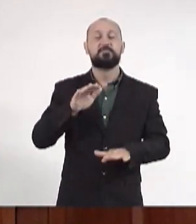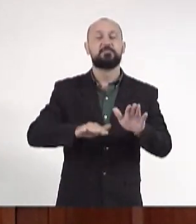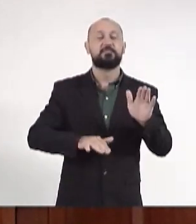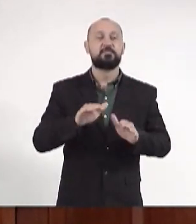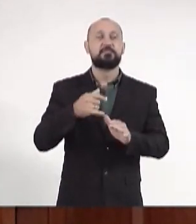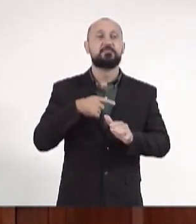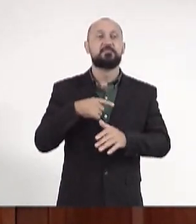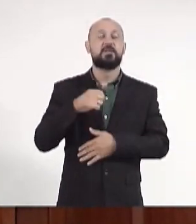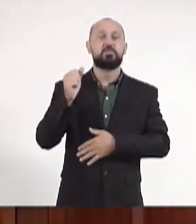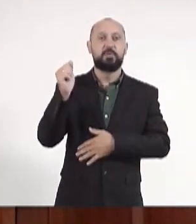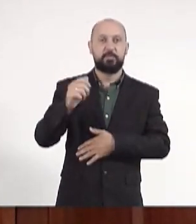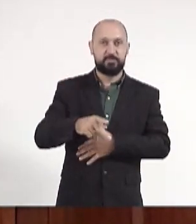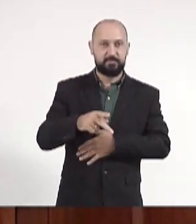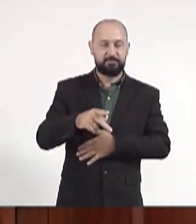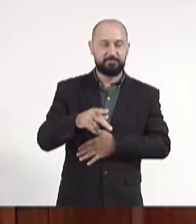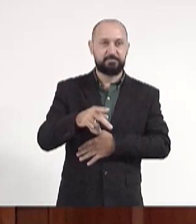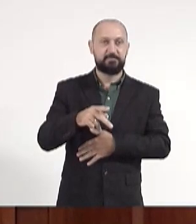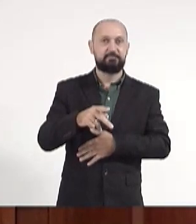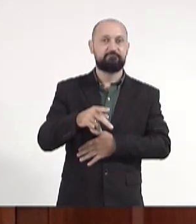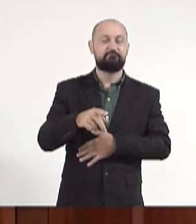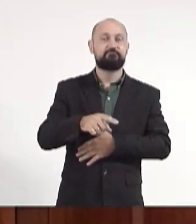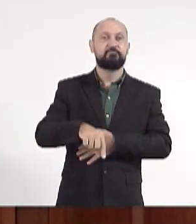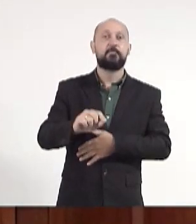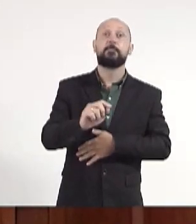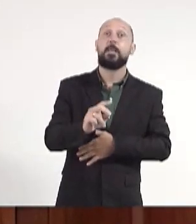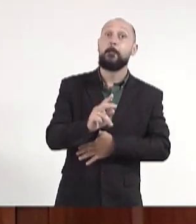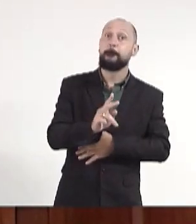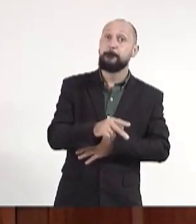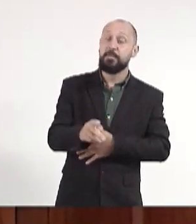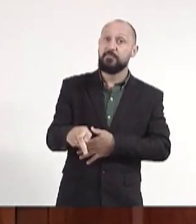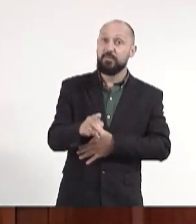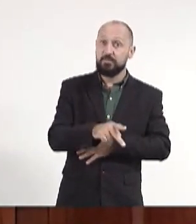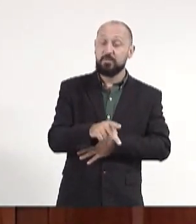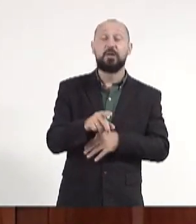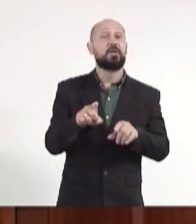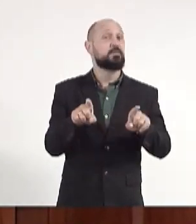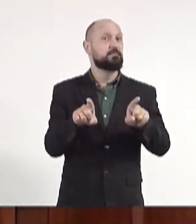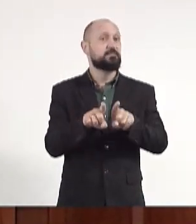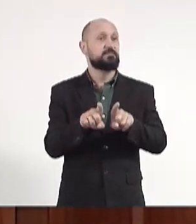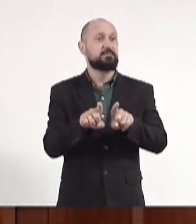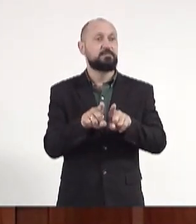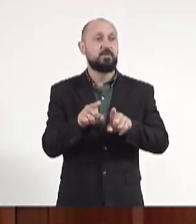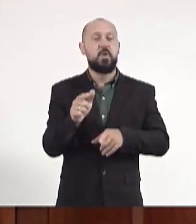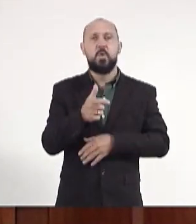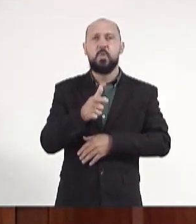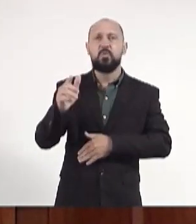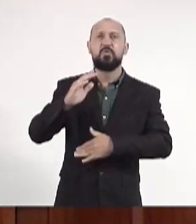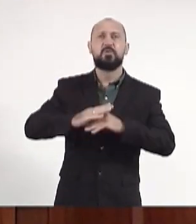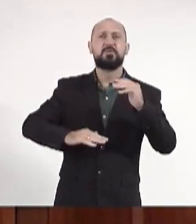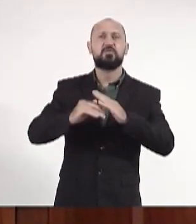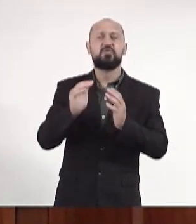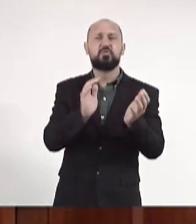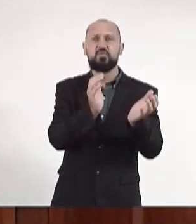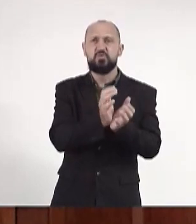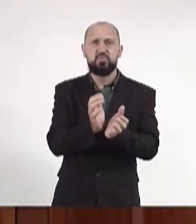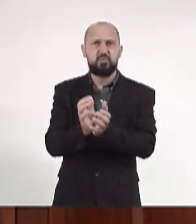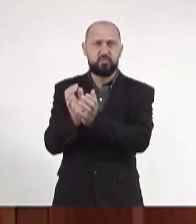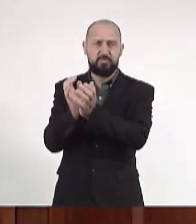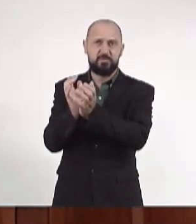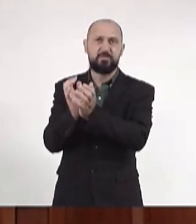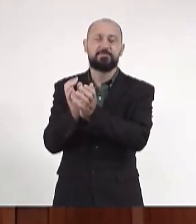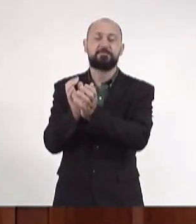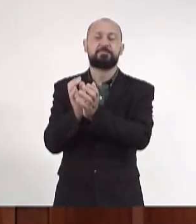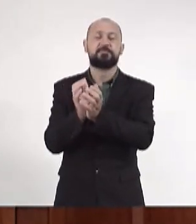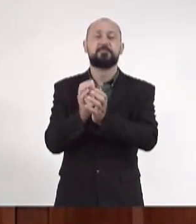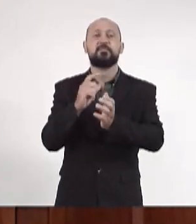a questão dos aposentados, professores, mas também outros servidores de outras